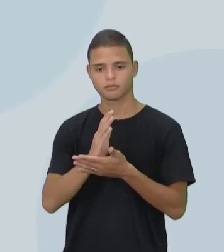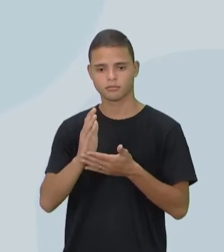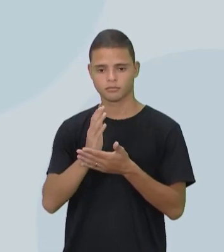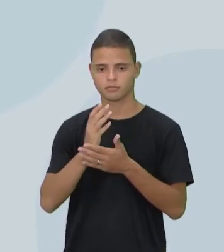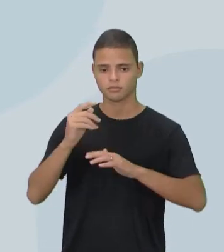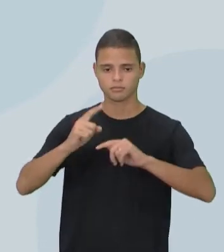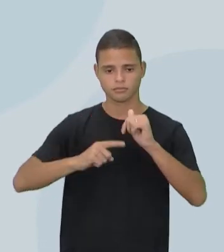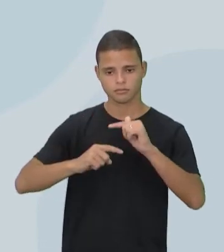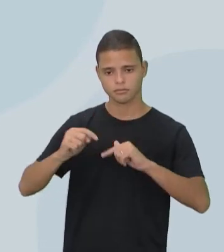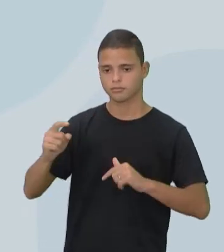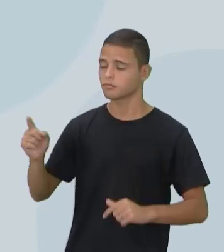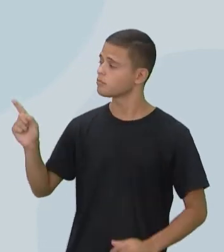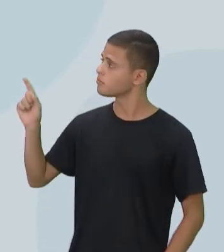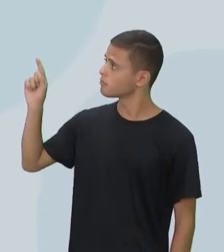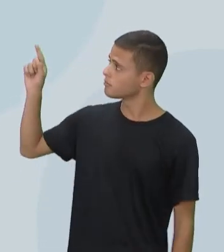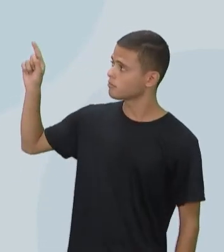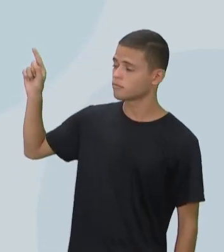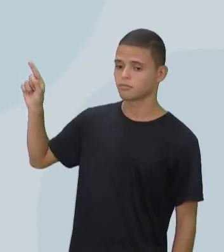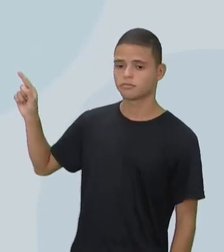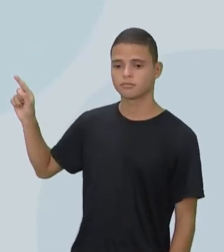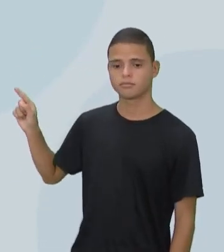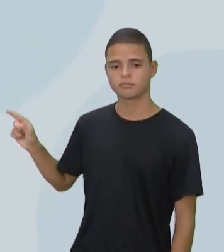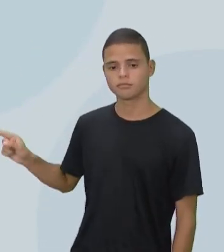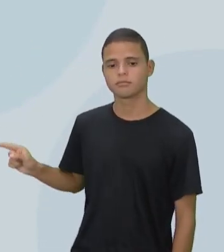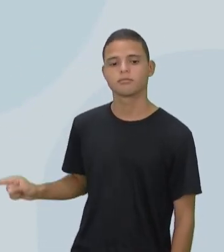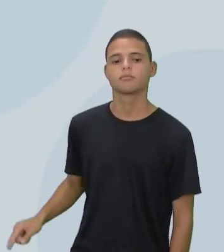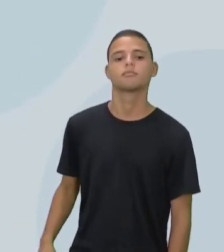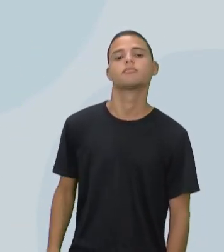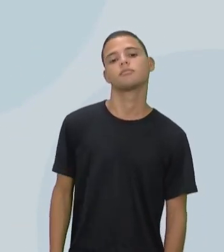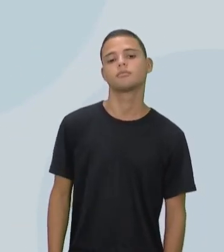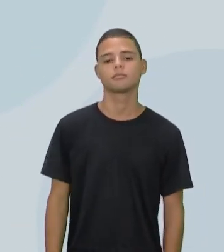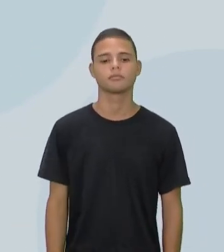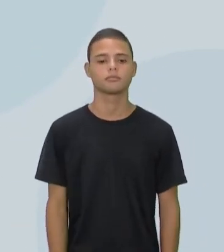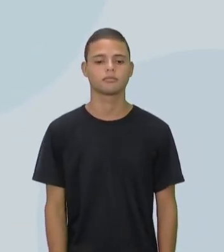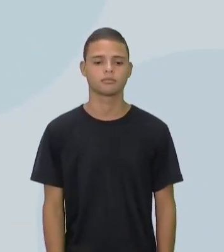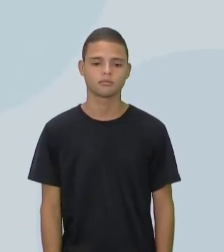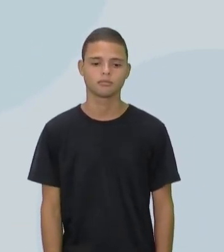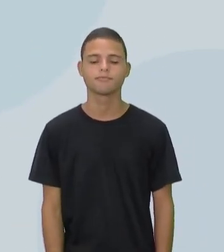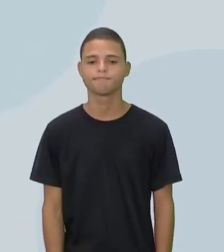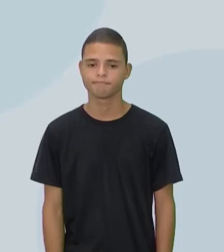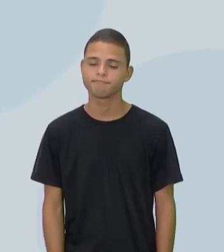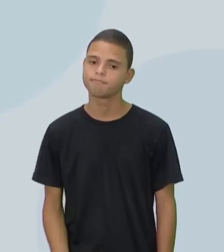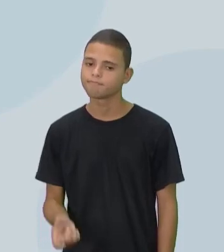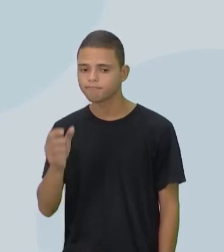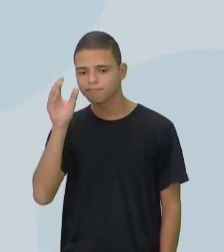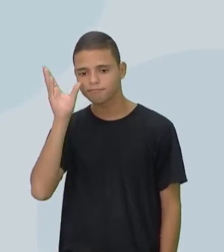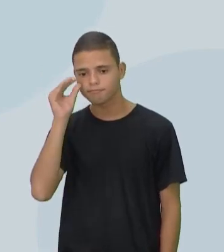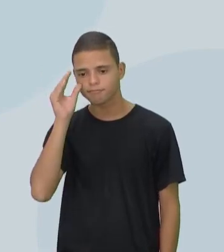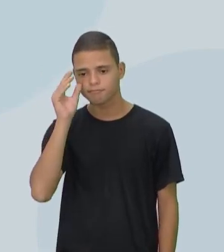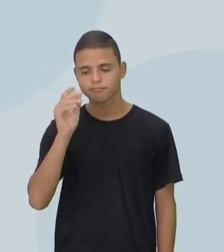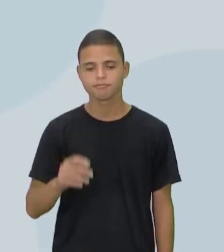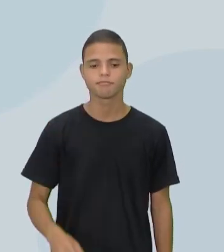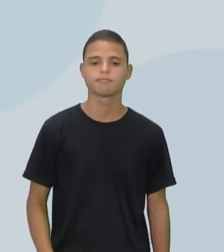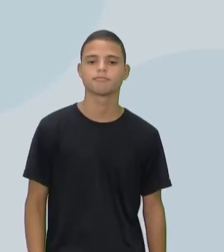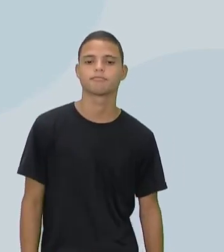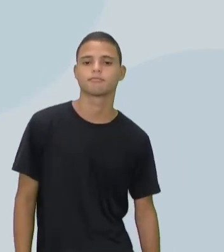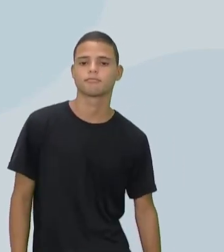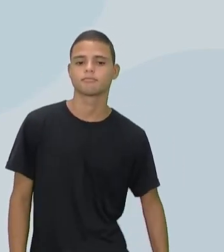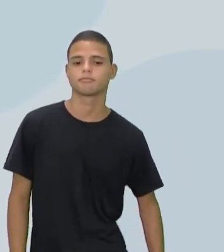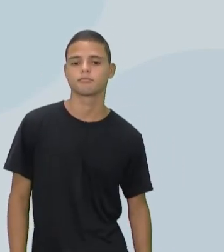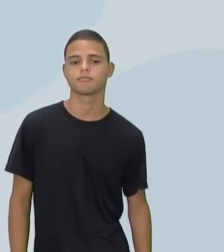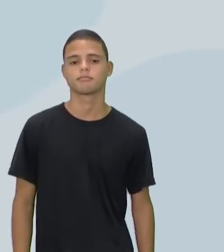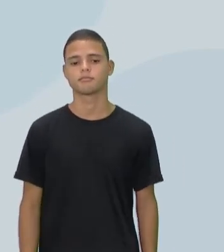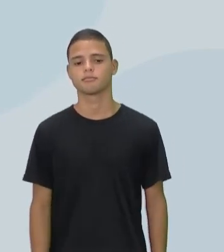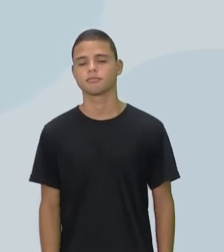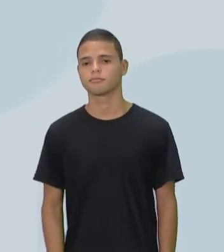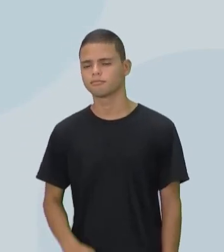esses materiais aí que a gente colocou, cal viva. Você não me contou o nitrato de sódio. O nitrato de sódio, interessante. Já ouviu falar do nitrato de sódio, professor? Oi?